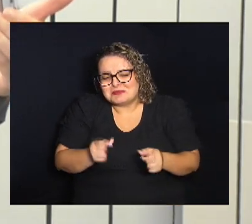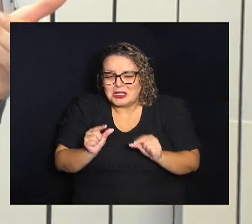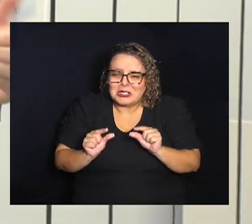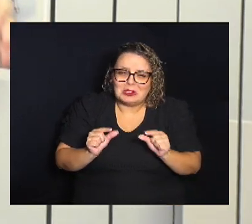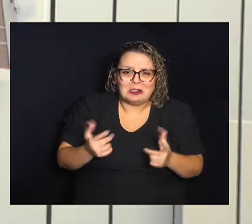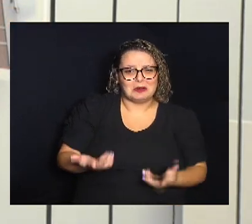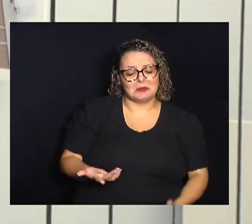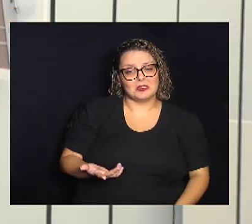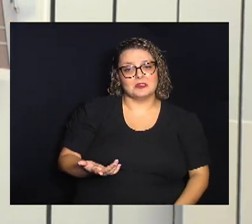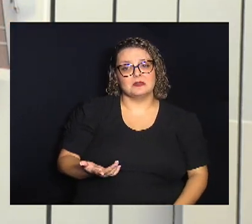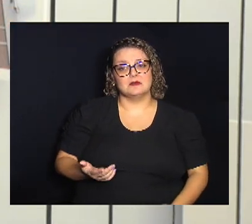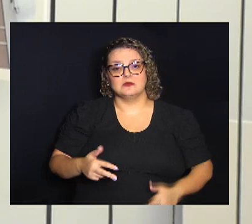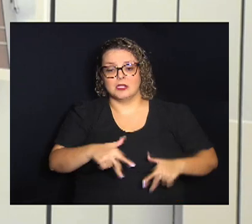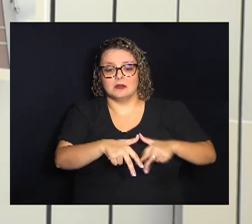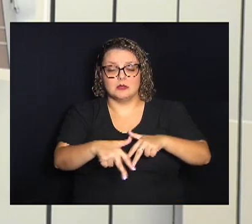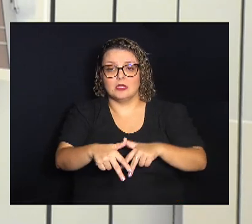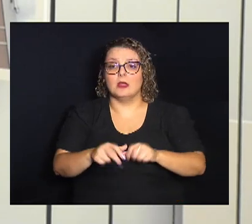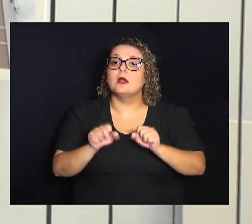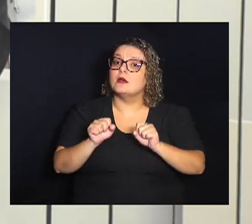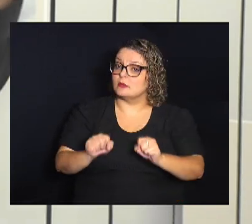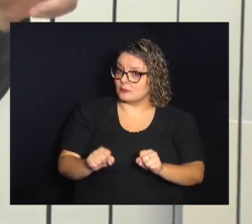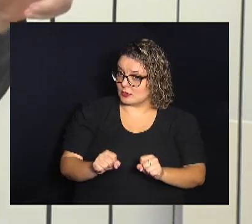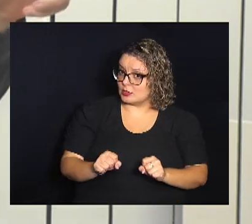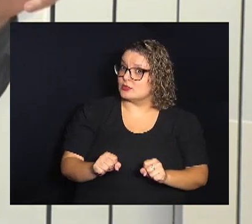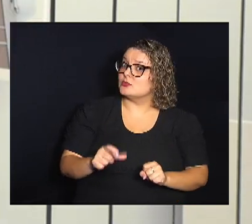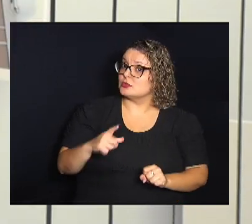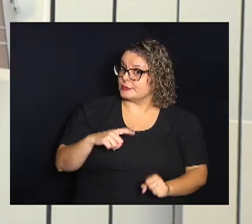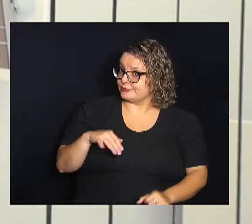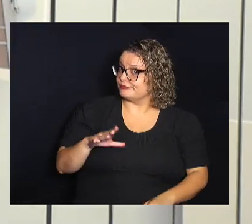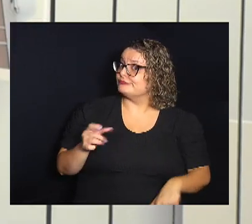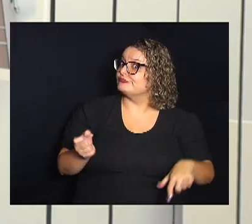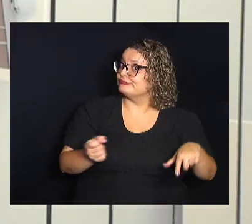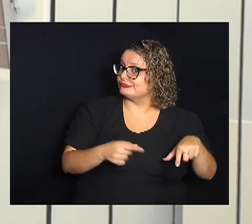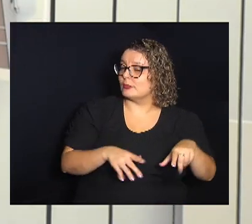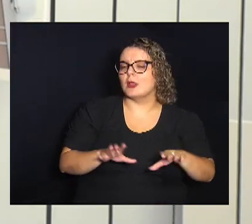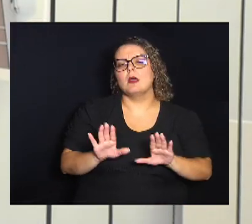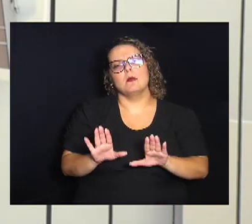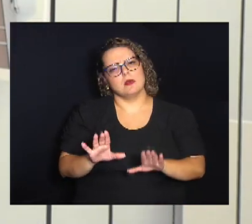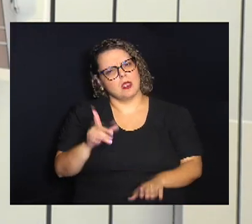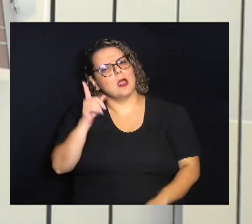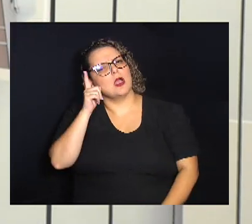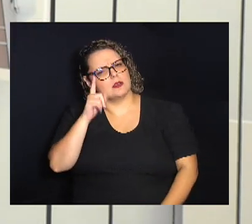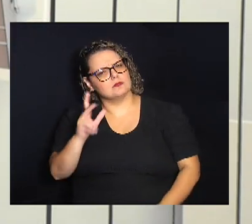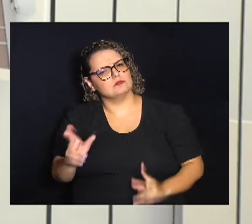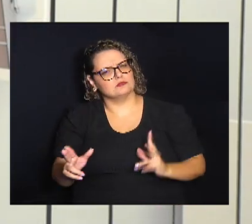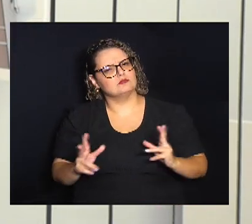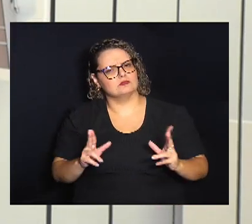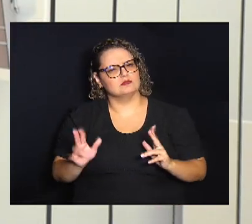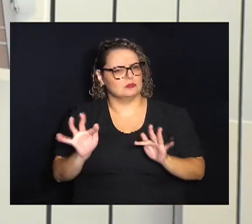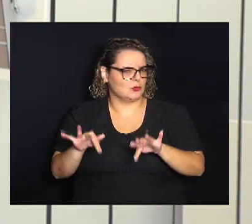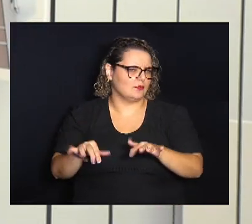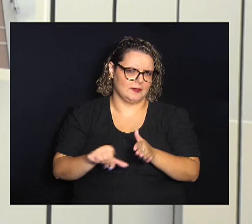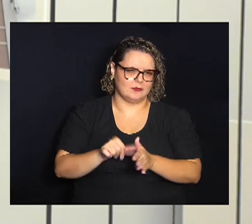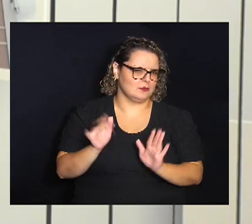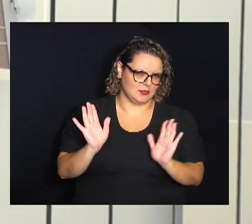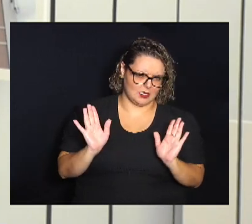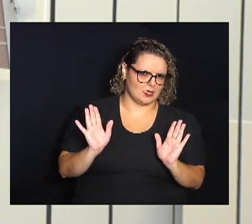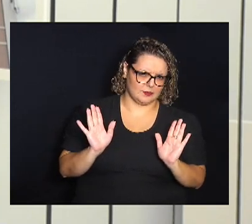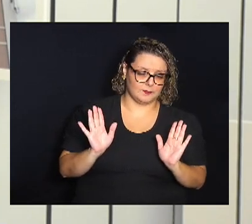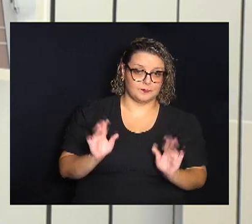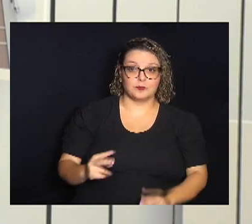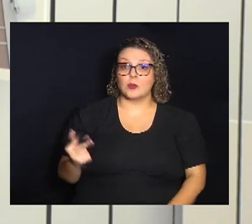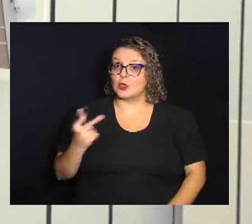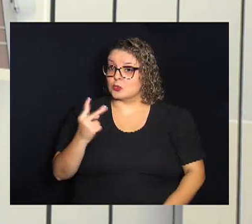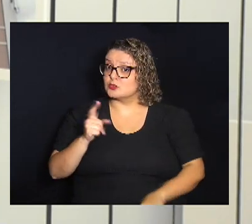do marcador e poderia ter sofrido mais gols. Só que conseguiu o gol de empate no final da primeira etapa. E no